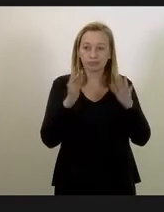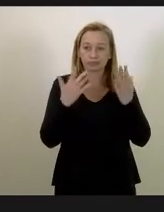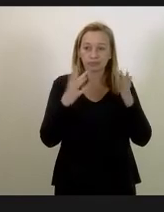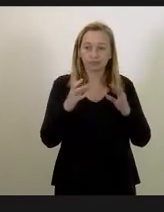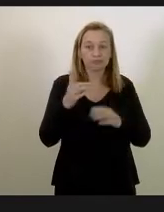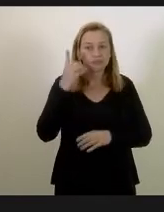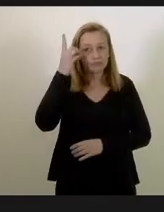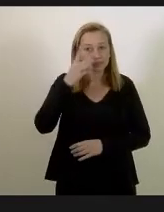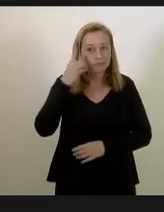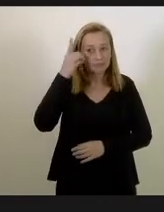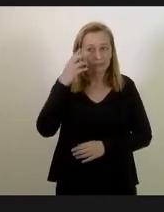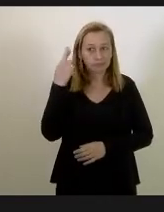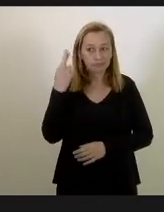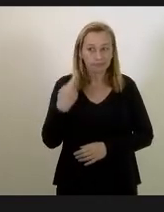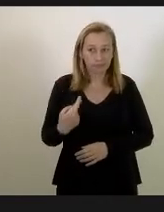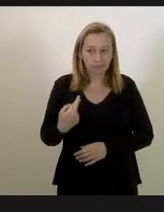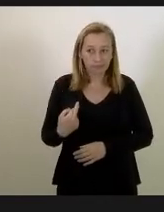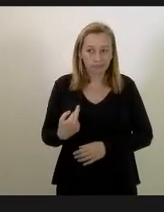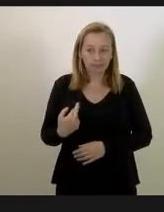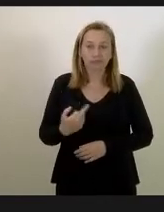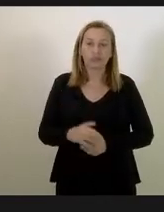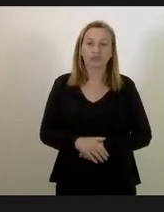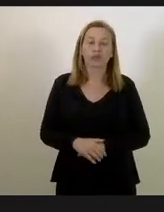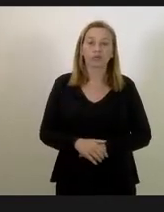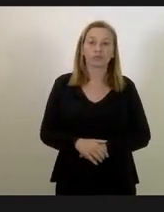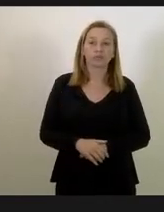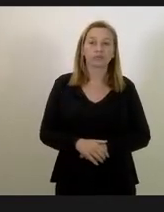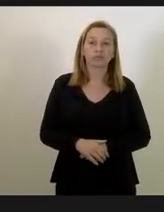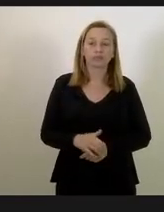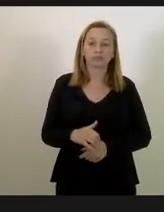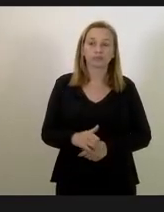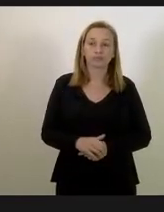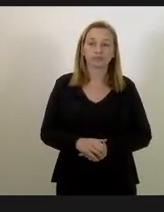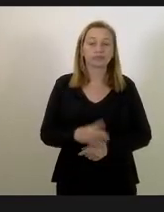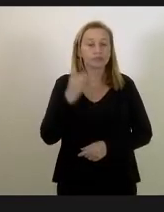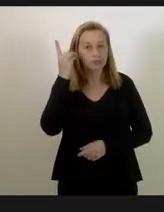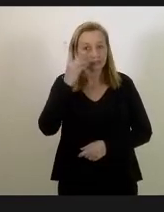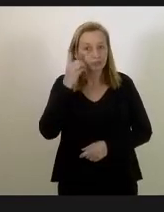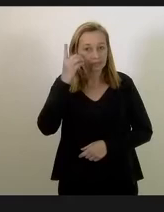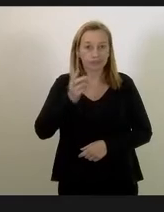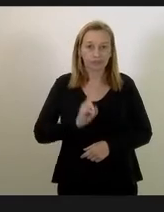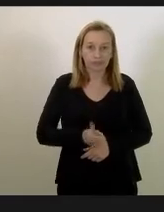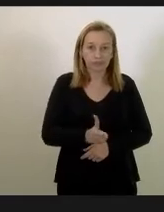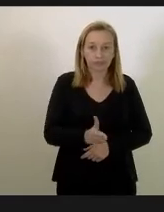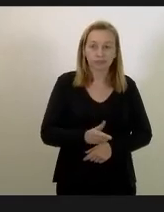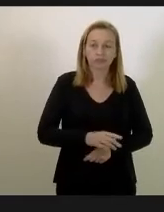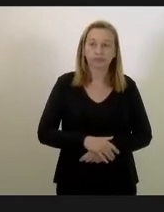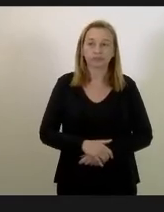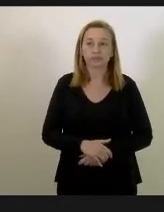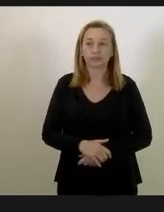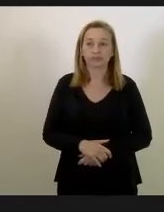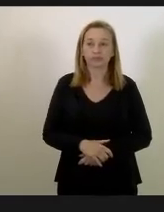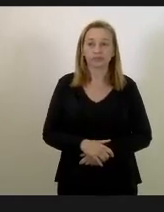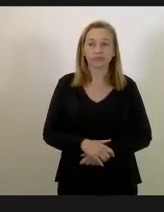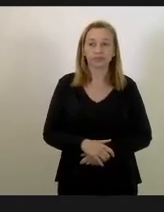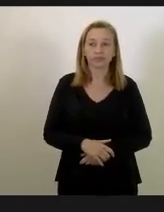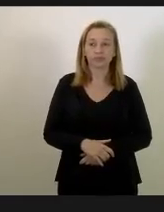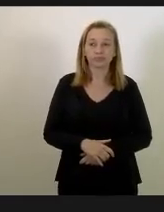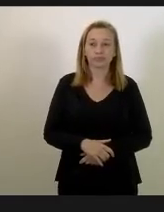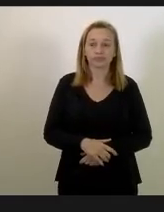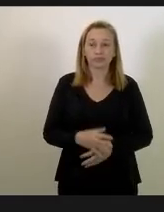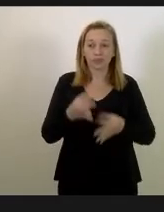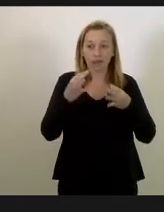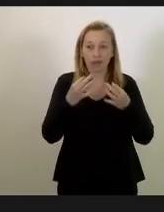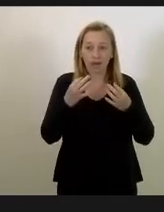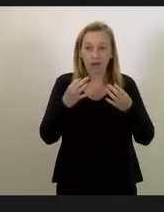deputada Renata Souza uma deputada que está sempre antenada